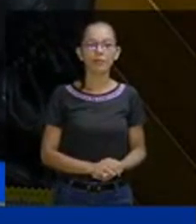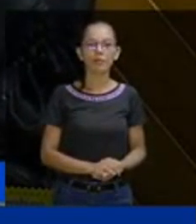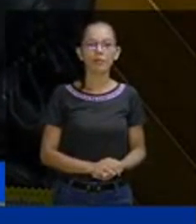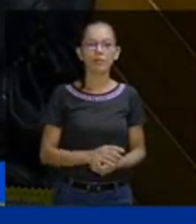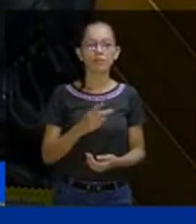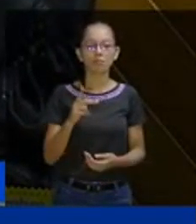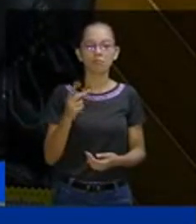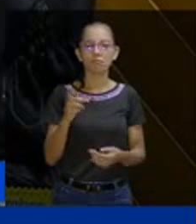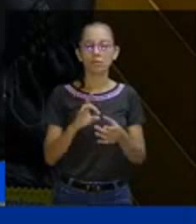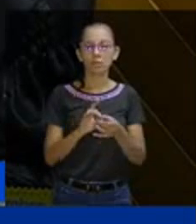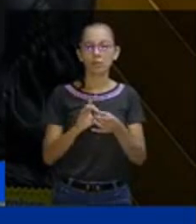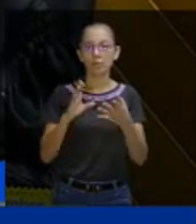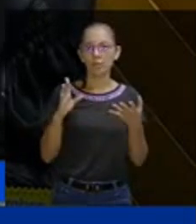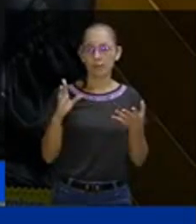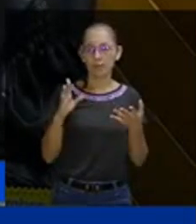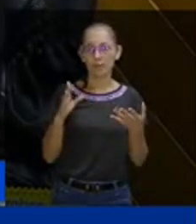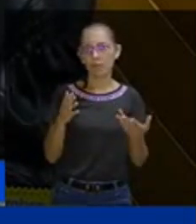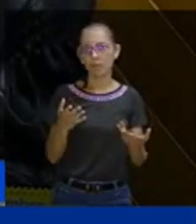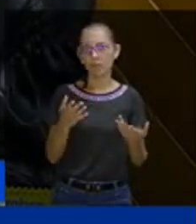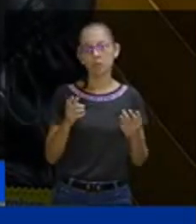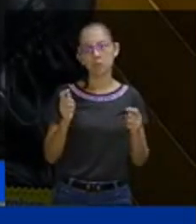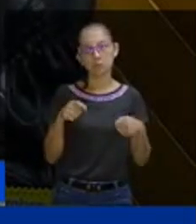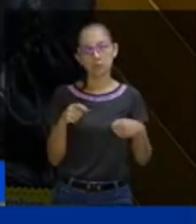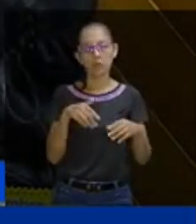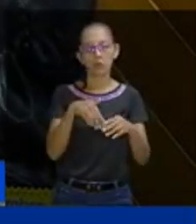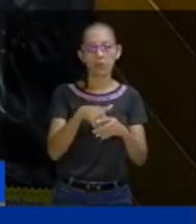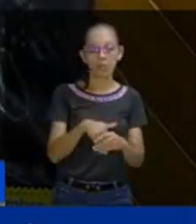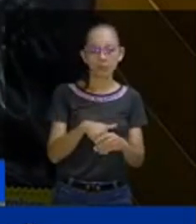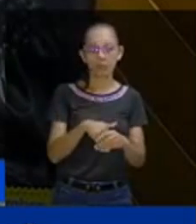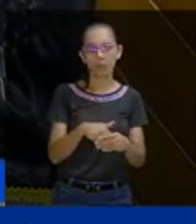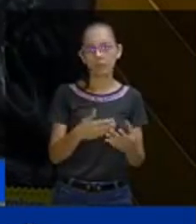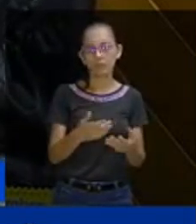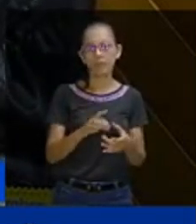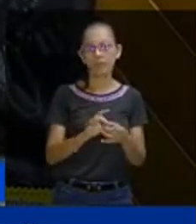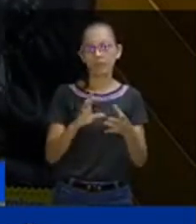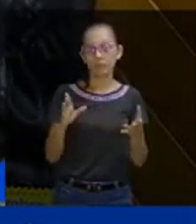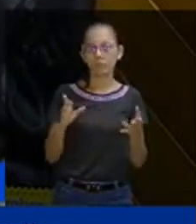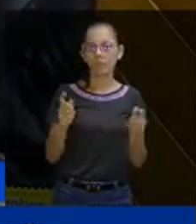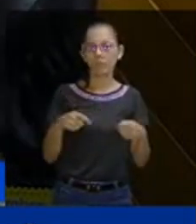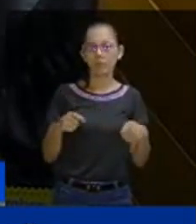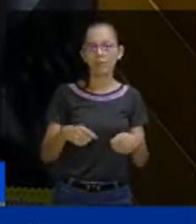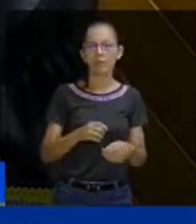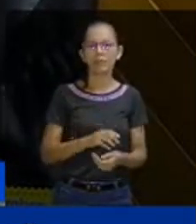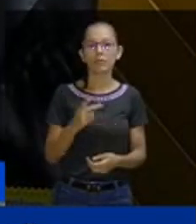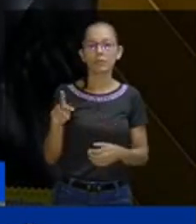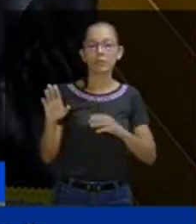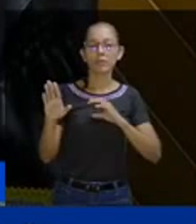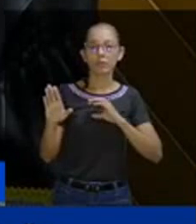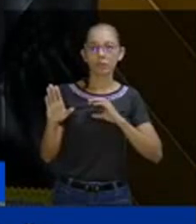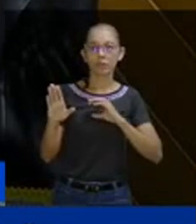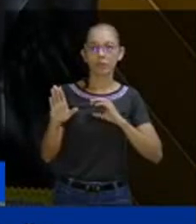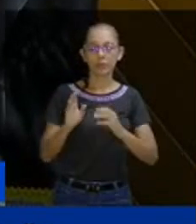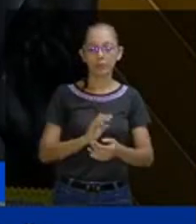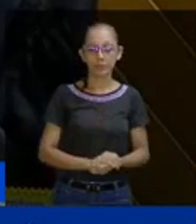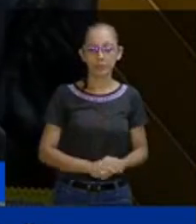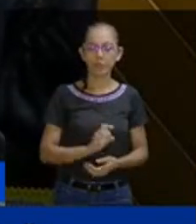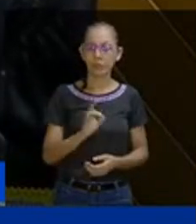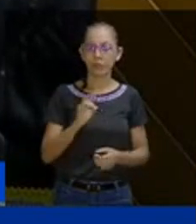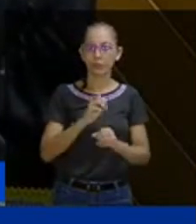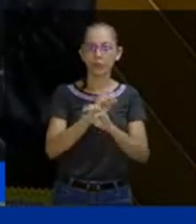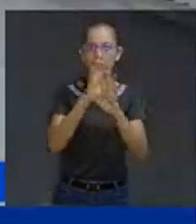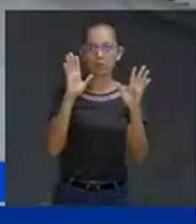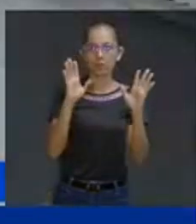do direito de votar e ser votado, no caso, a liberdade do candidato. Apenas esse